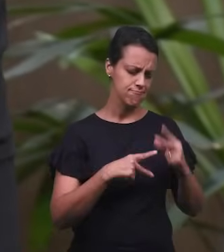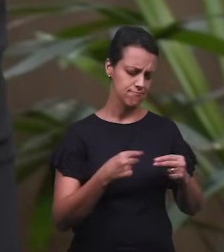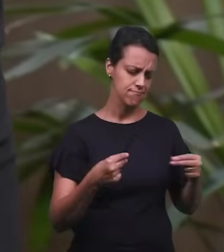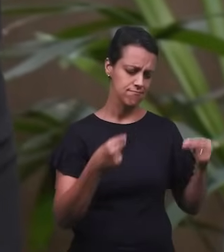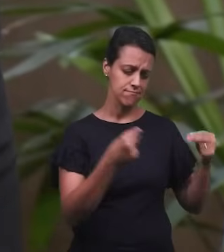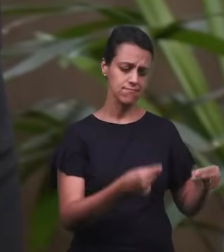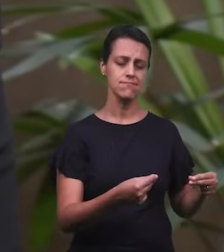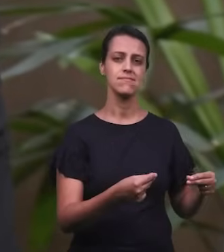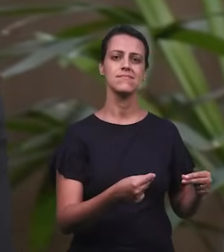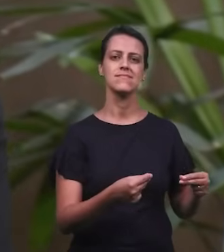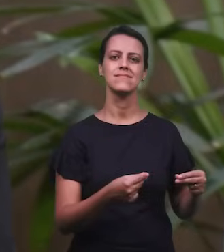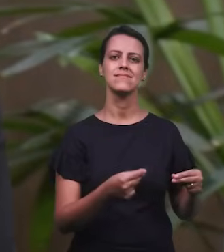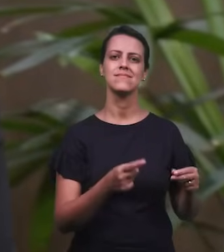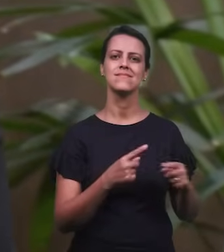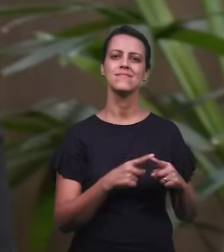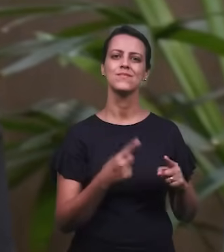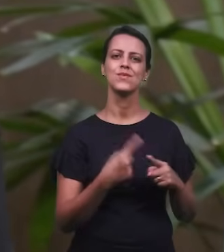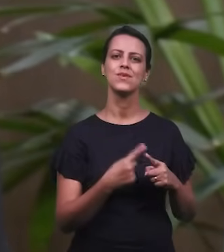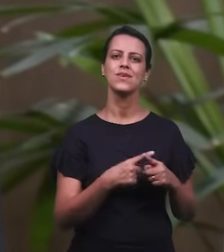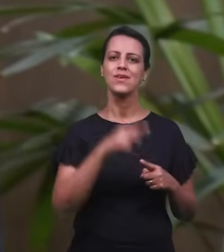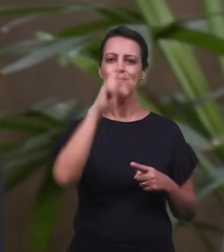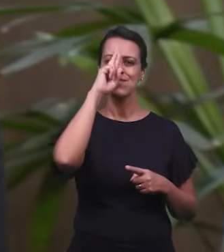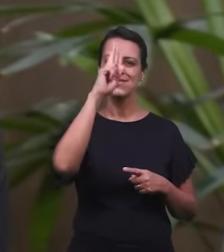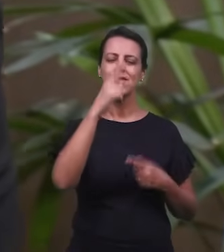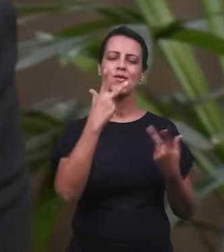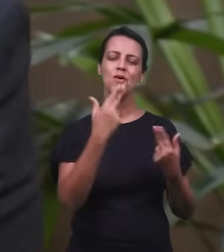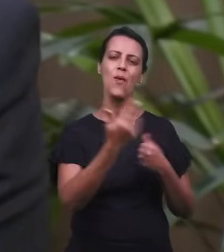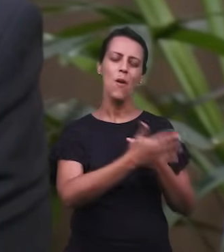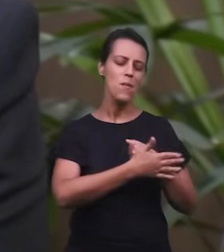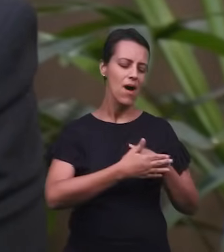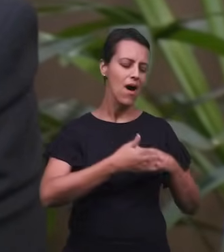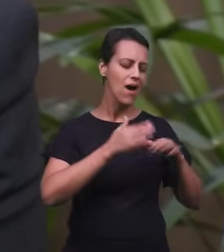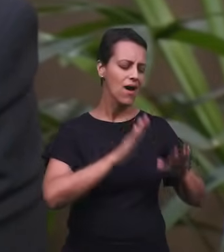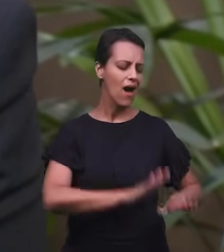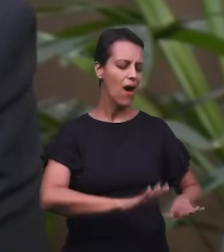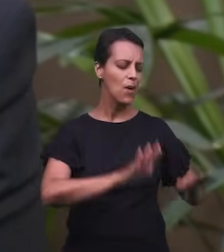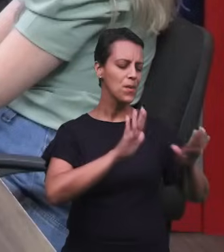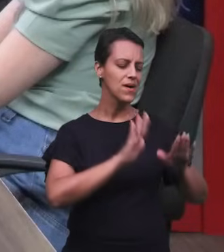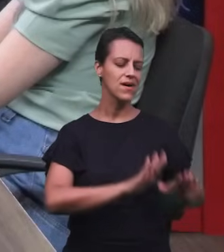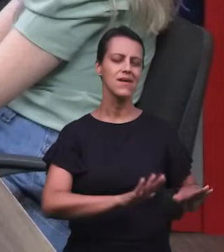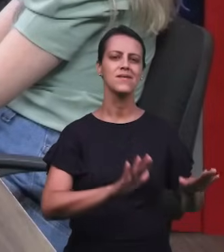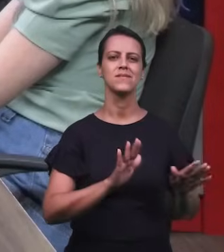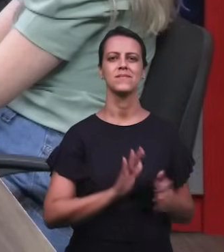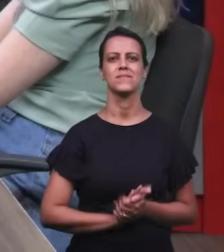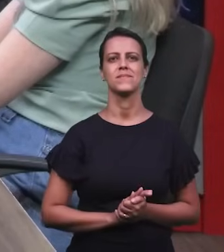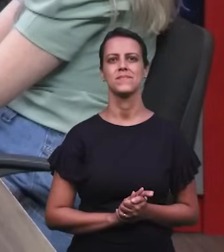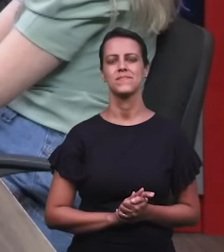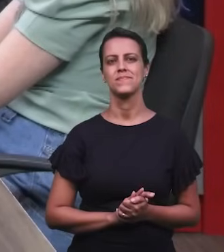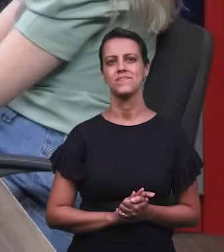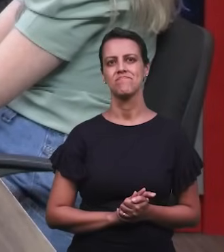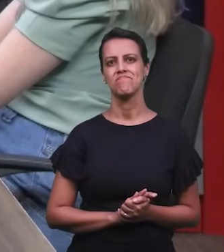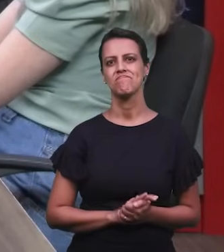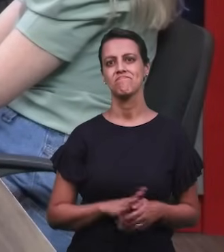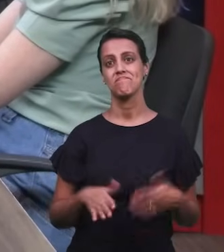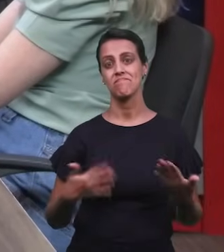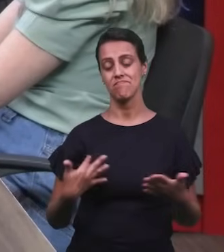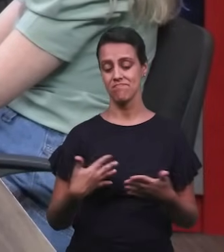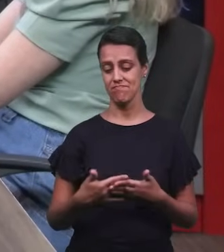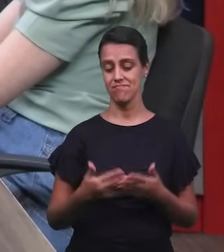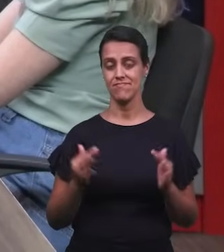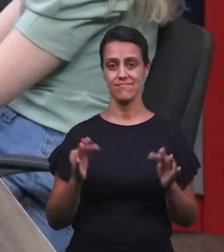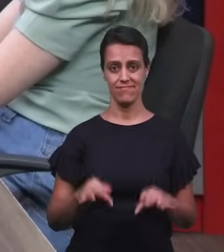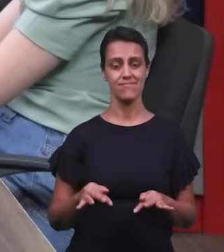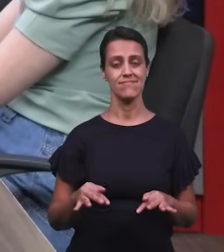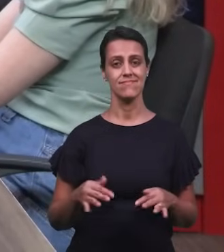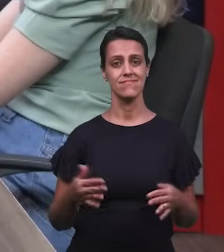Mas o Senhor, Ele é aquele que acalma, aquele que dá essa segurança aos servos, né? Amém, glória a Jesus. A gente está chegando ao final desse